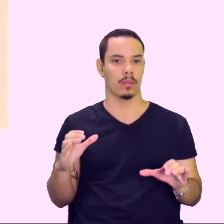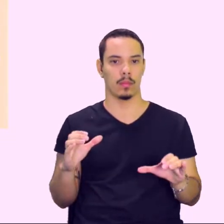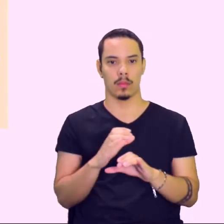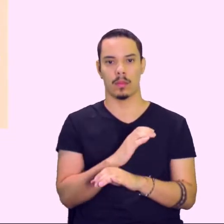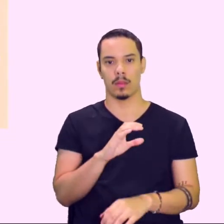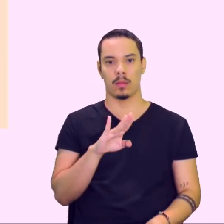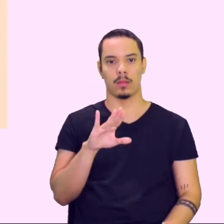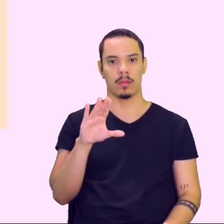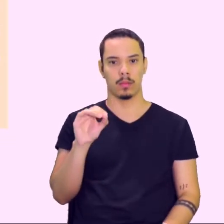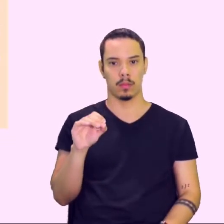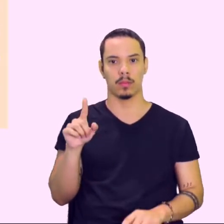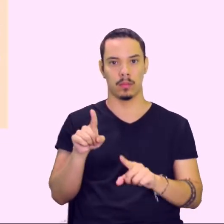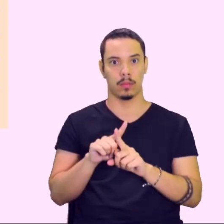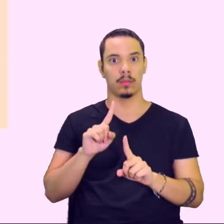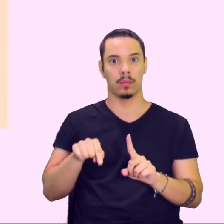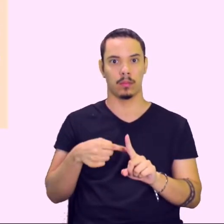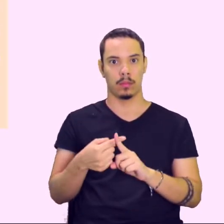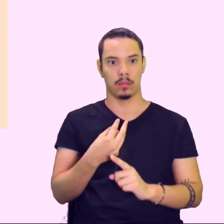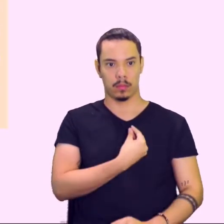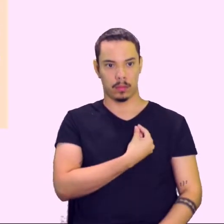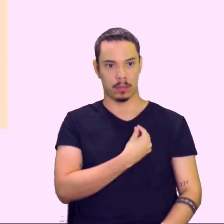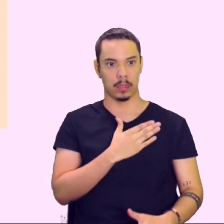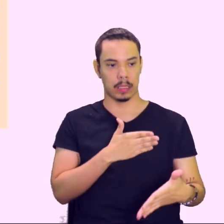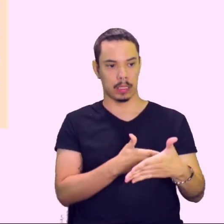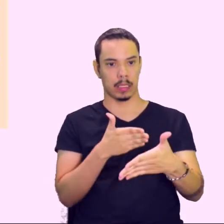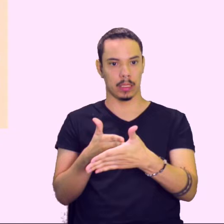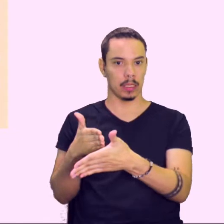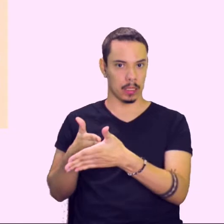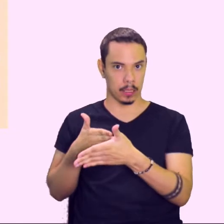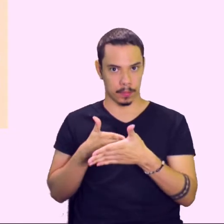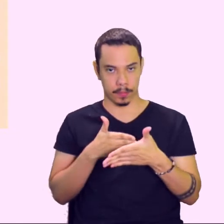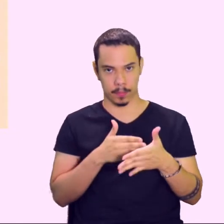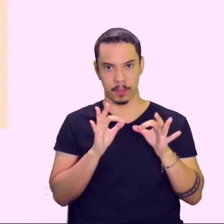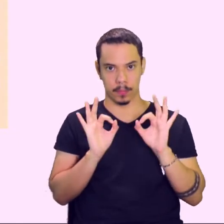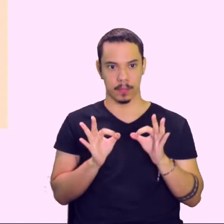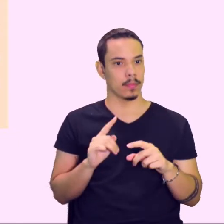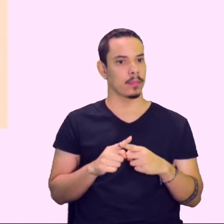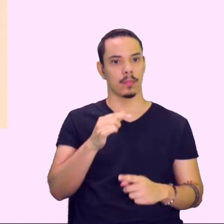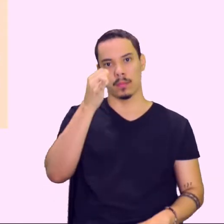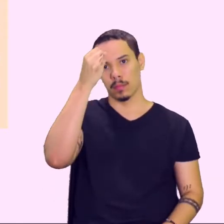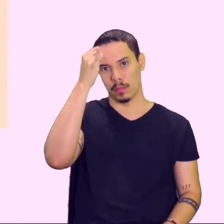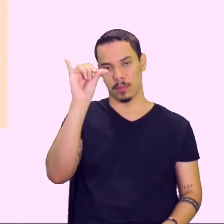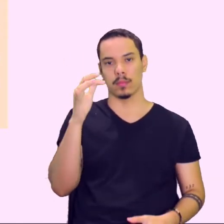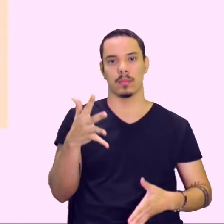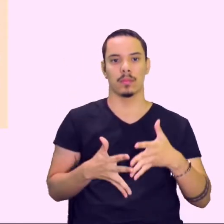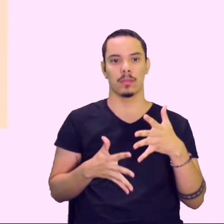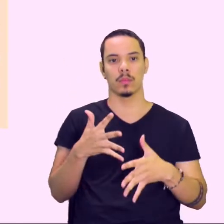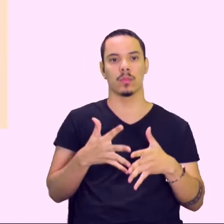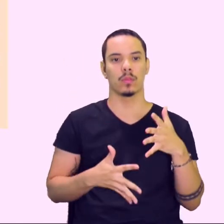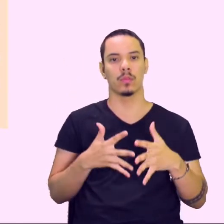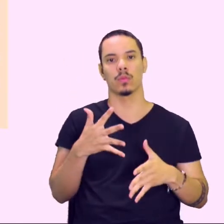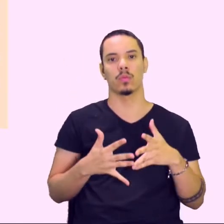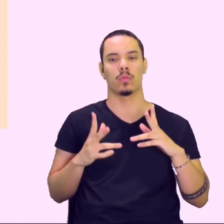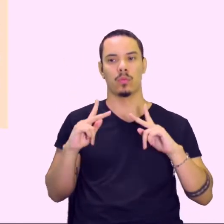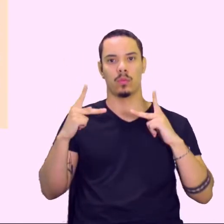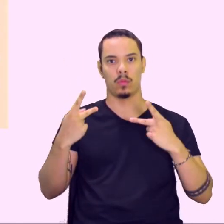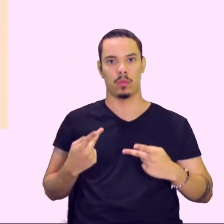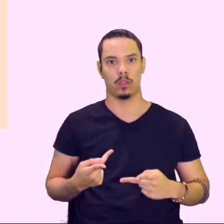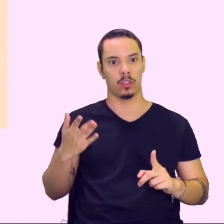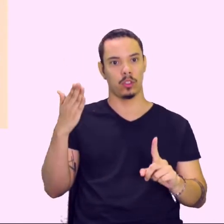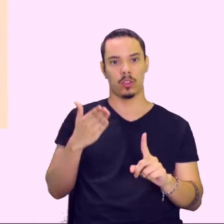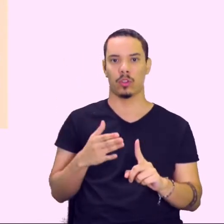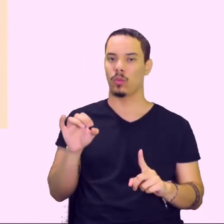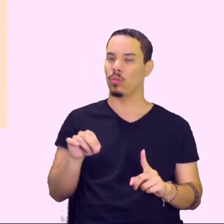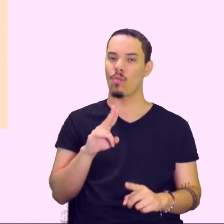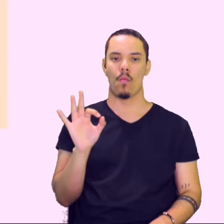demais atributos existentes em seus limites, sem a interferência do homem de forma direta ou não,